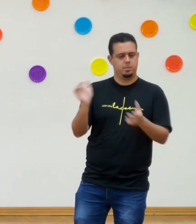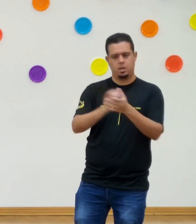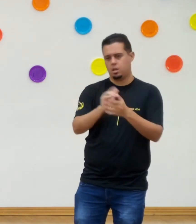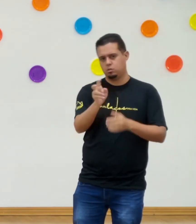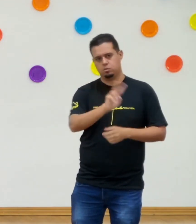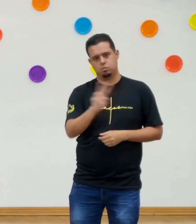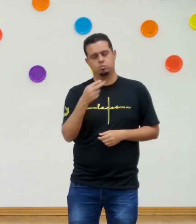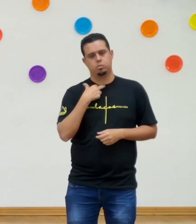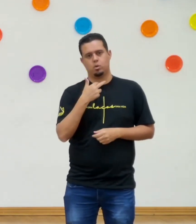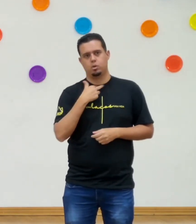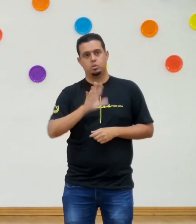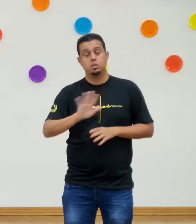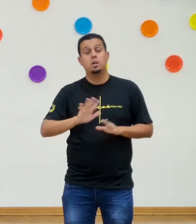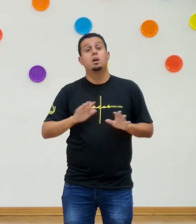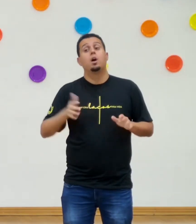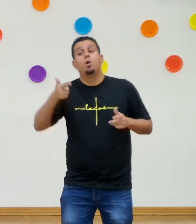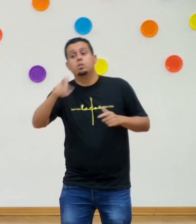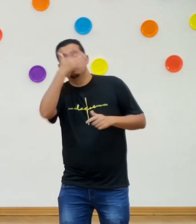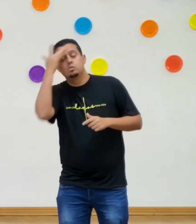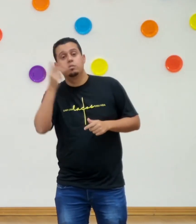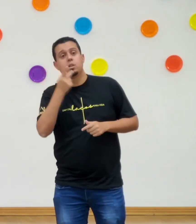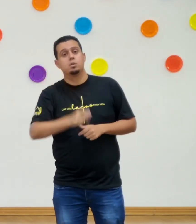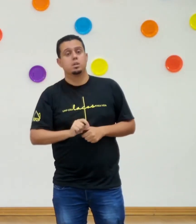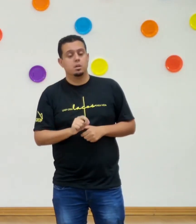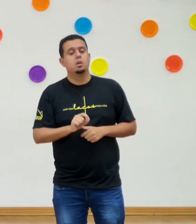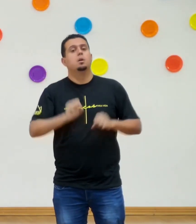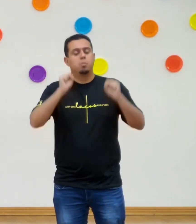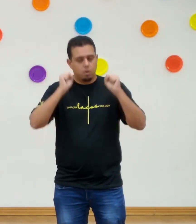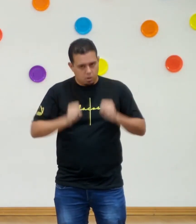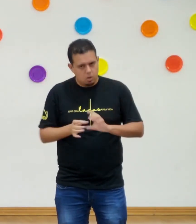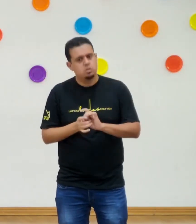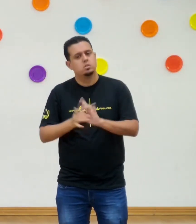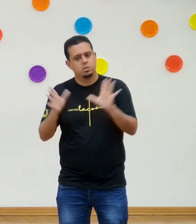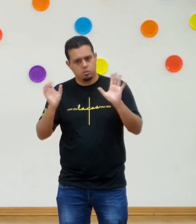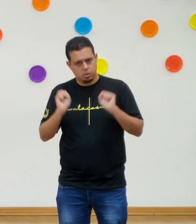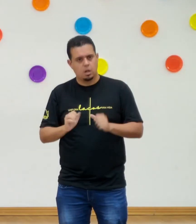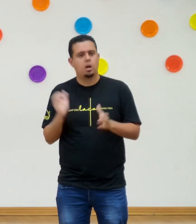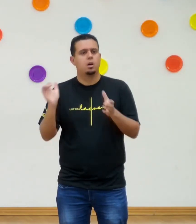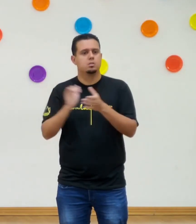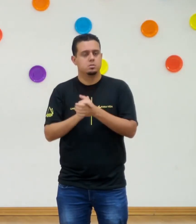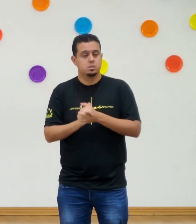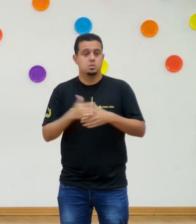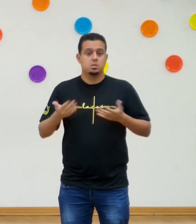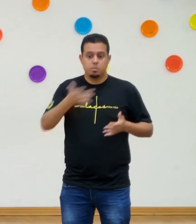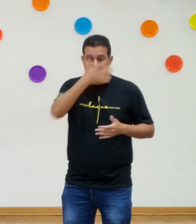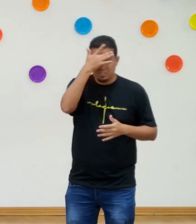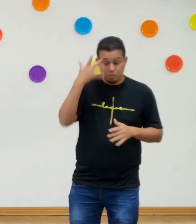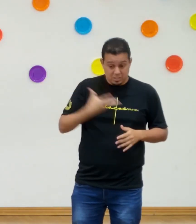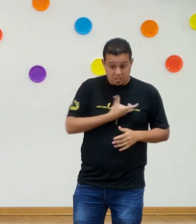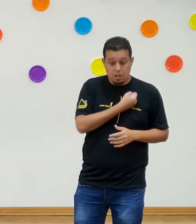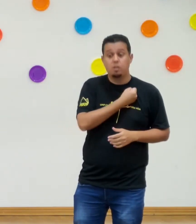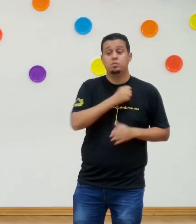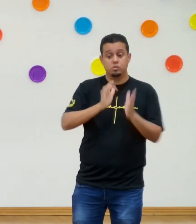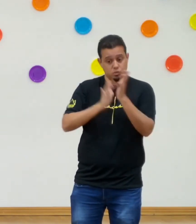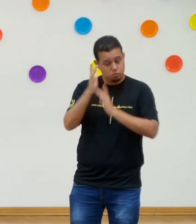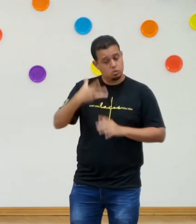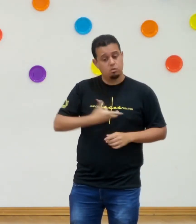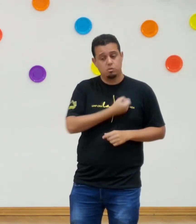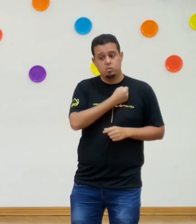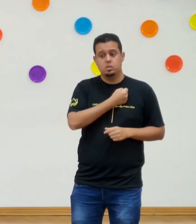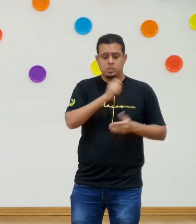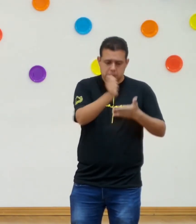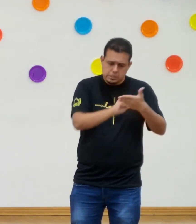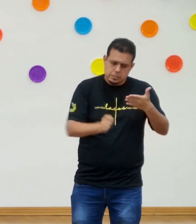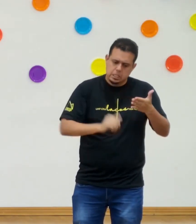jeito algum. Outros dizem, essas 2 cláusulas podem. E a gente salva por Cristo, que escrevem livros e nós